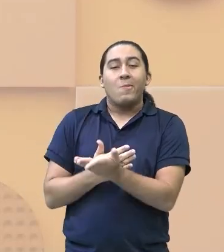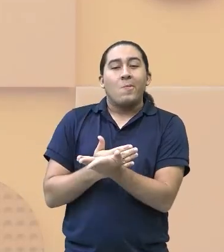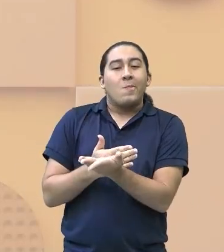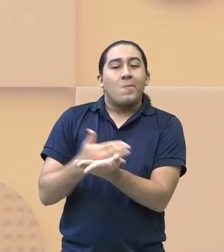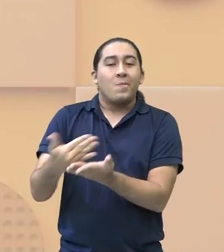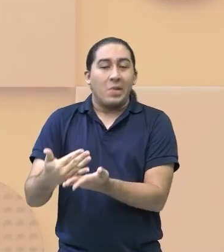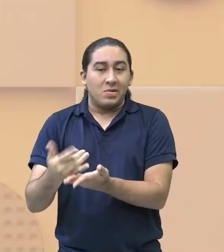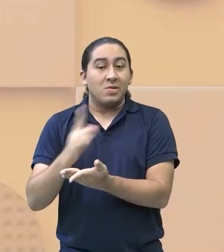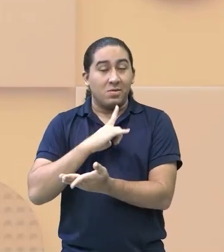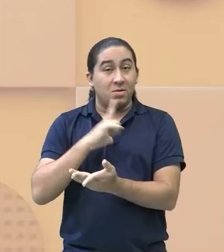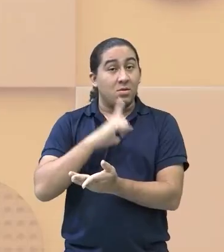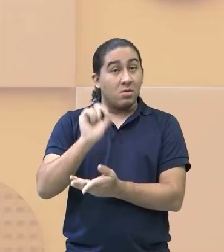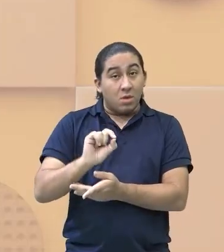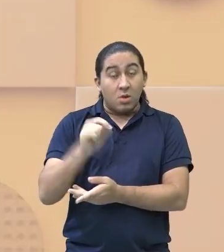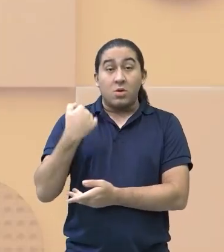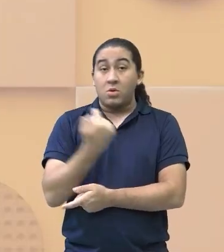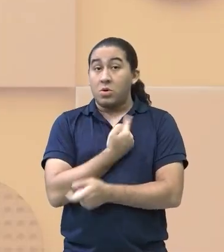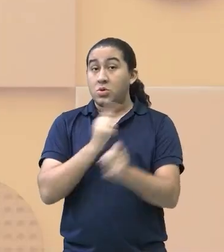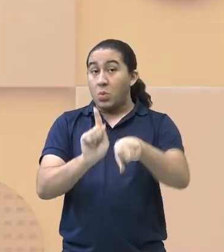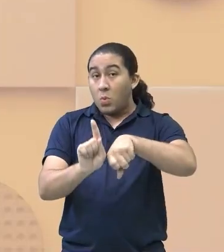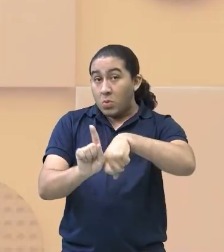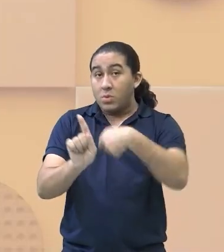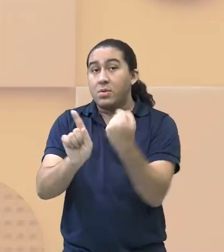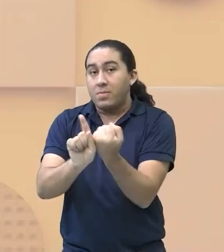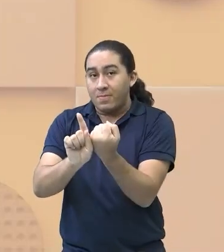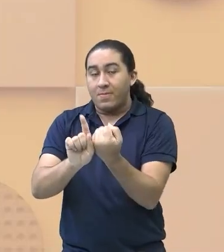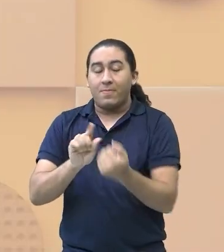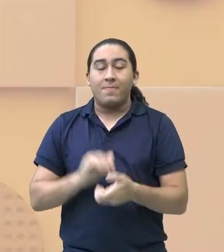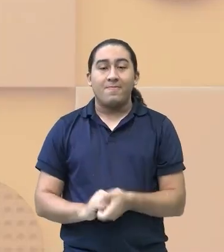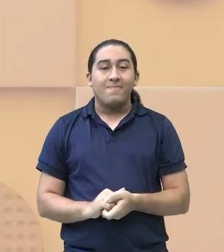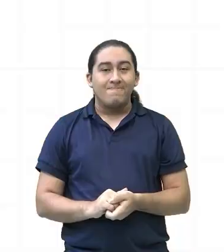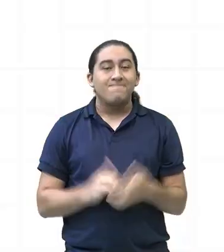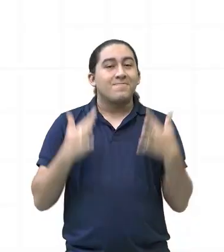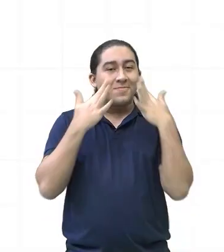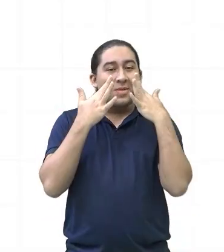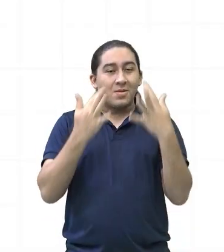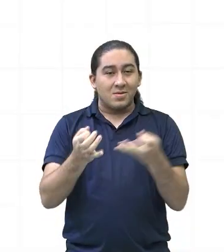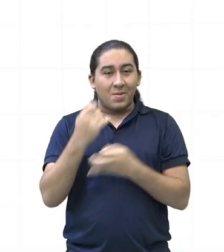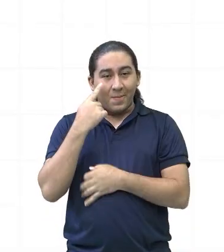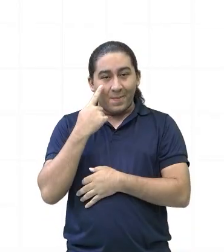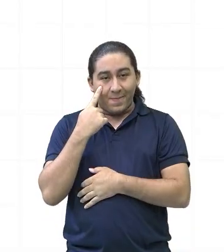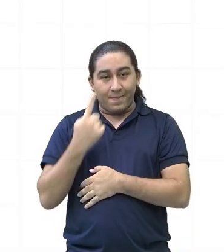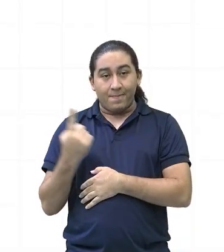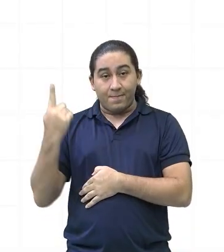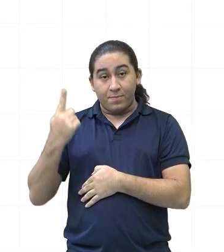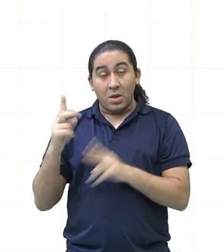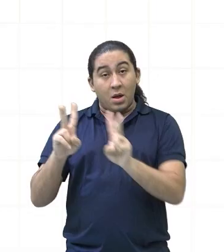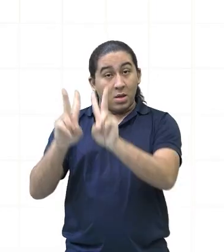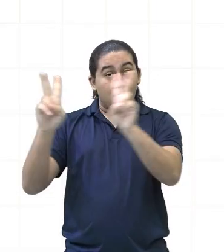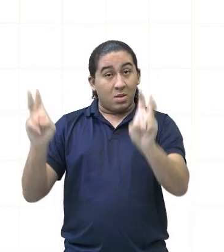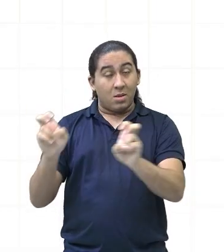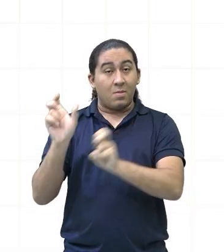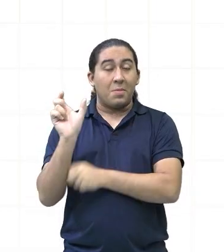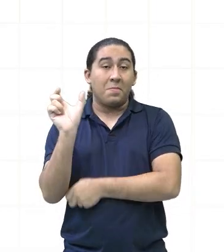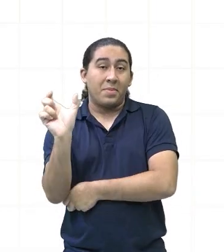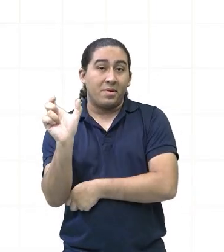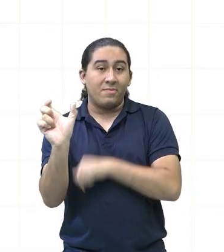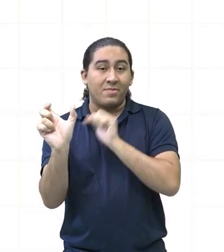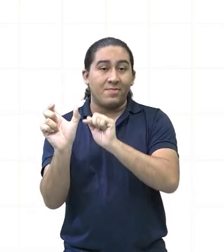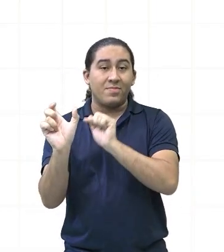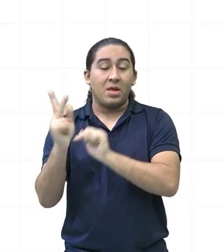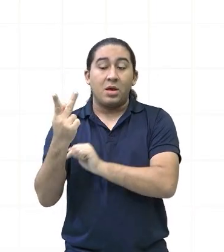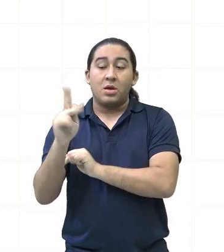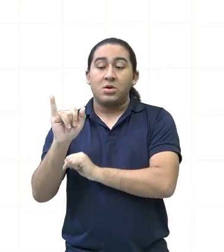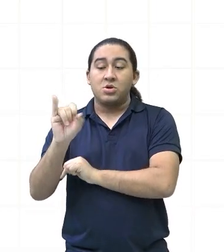na nossa, sociedade. Então acompanhe comigo, olha só, vamos ver a origem da história. O